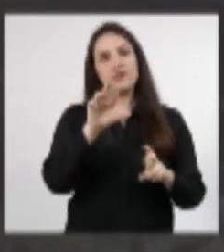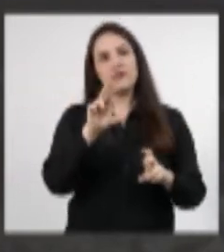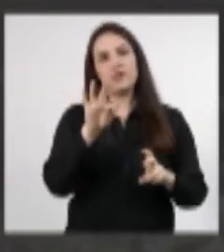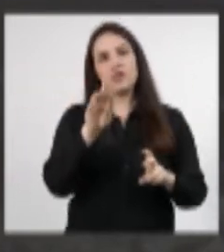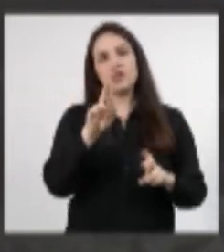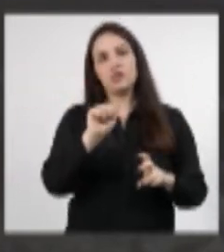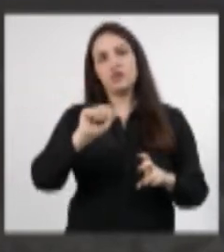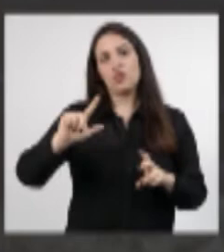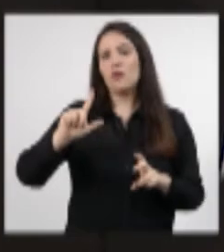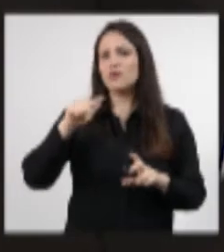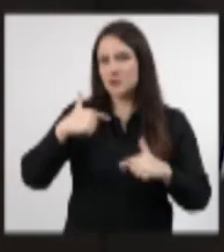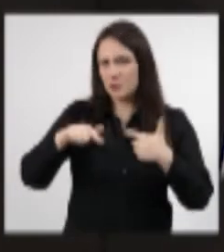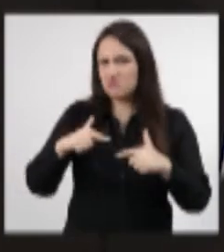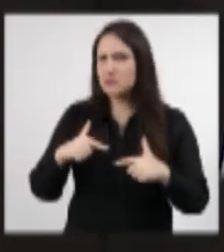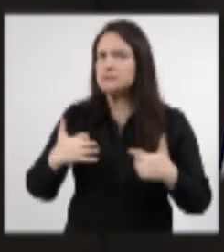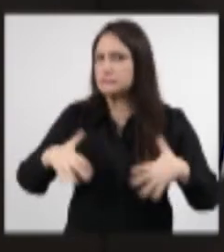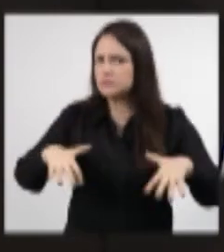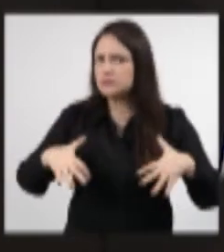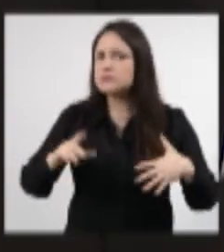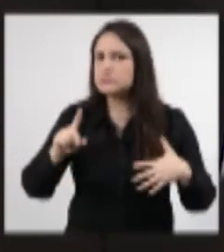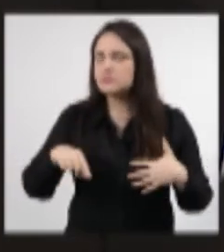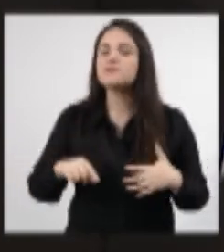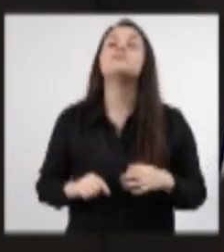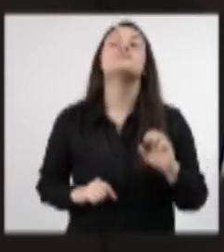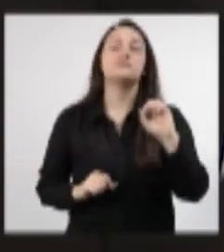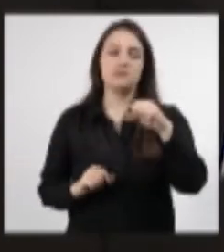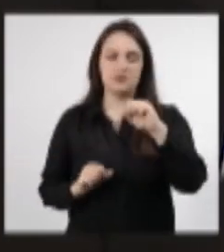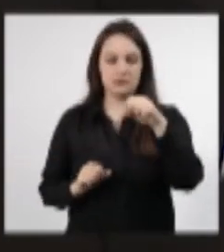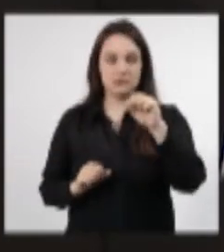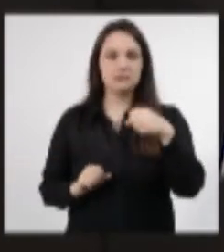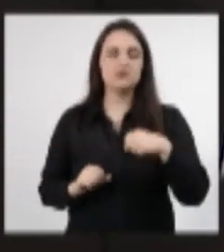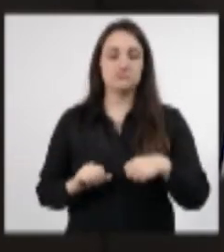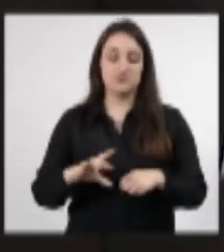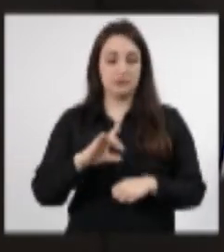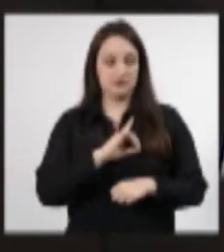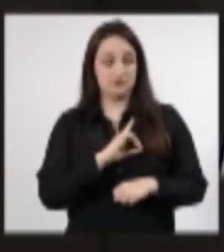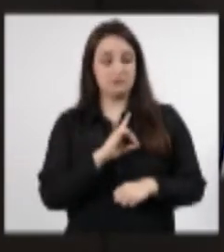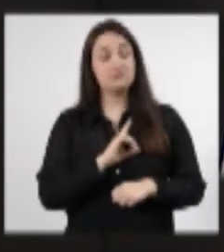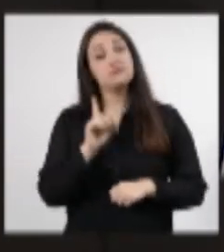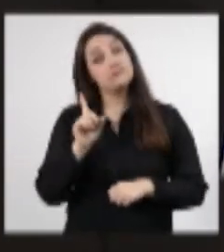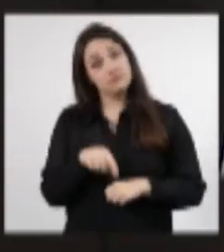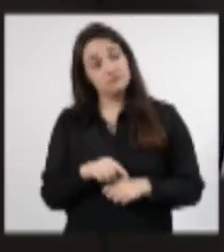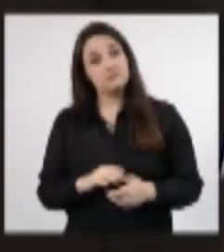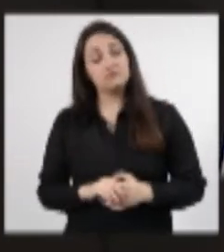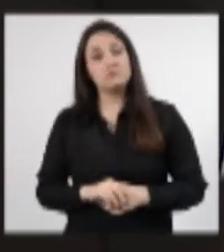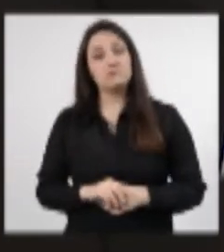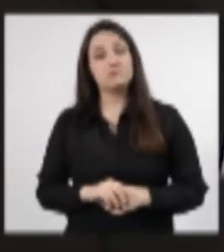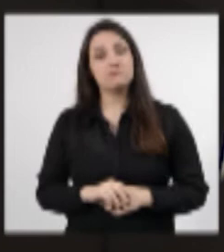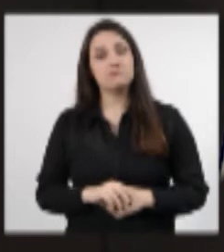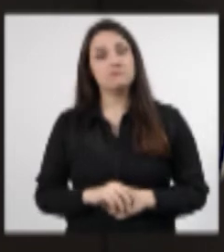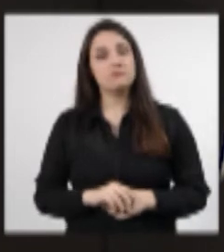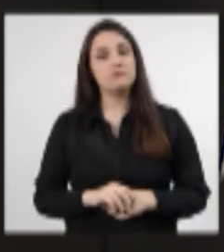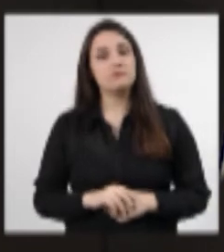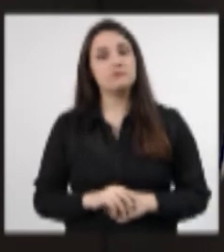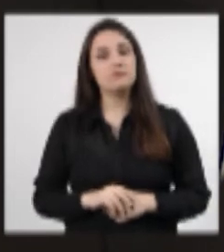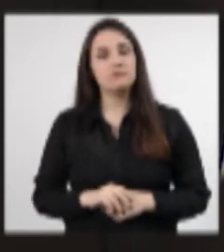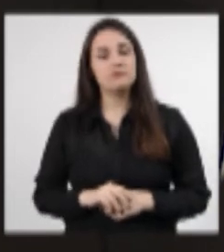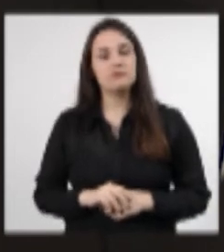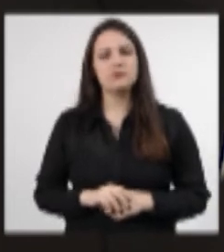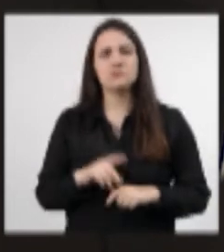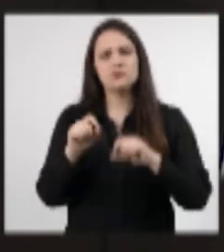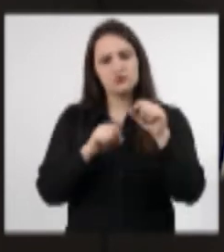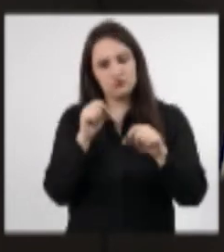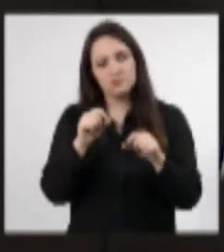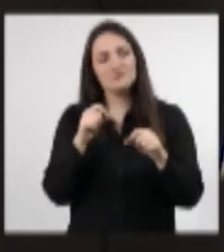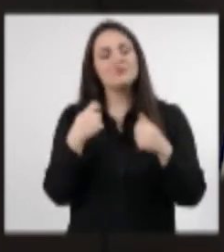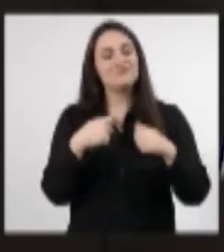dele está muito grande. A delegacia virtual, ela é uma tendência, ela